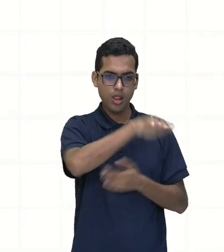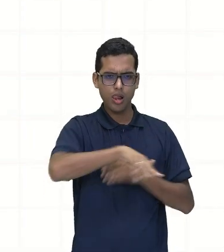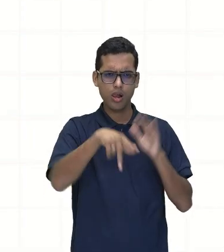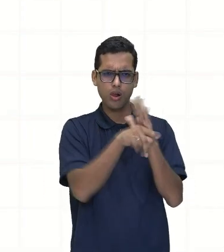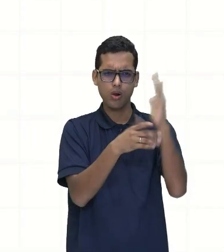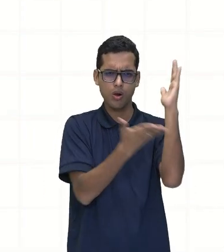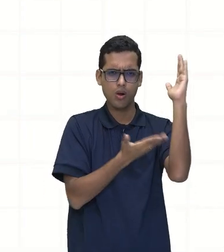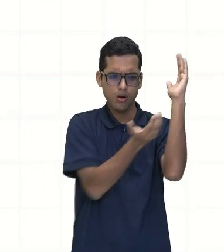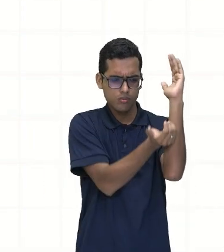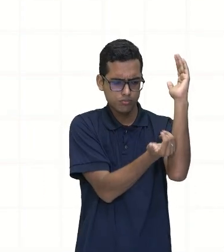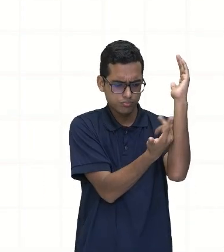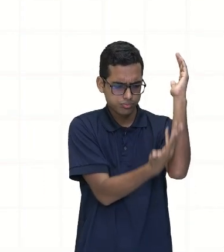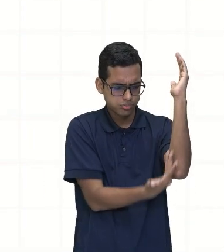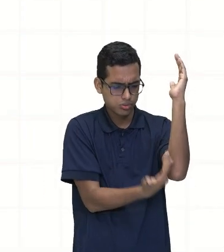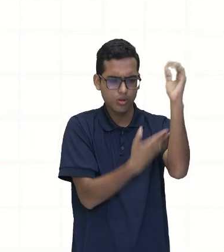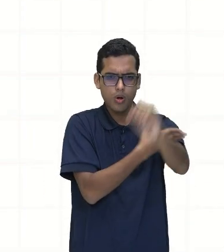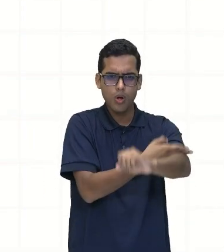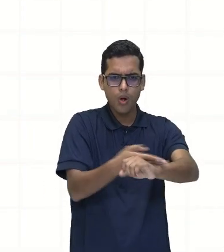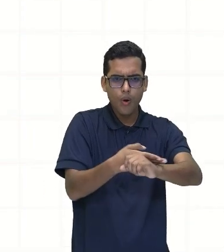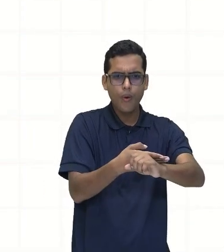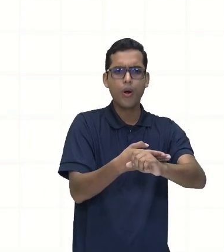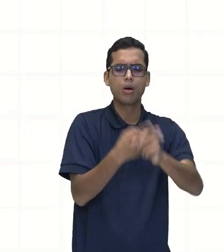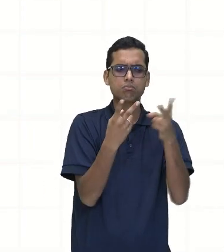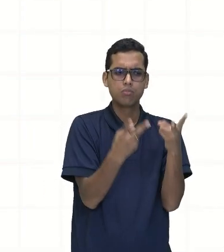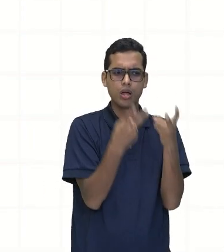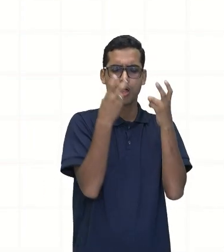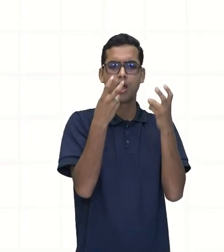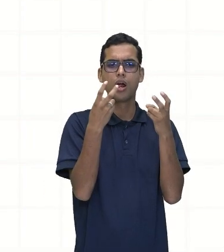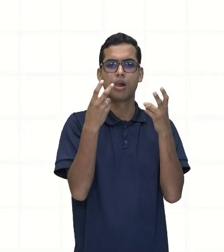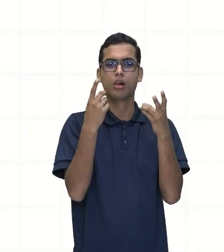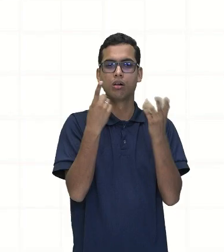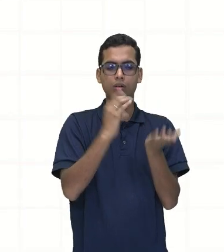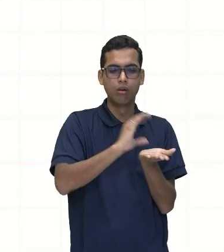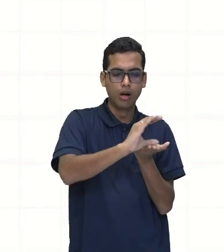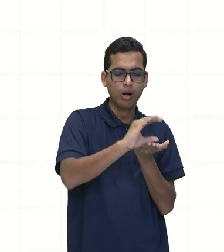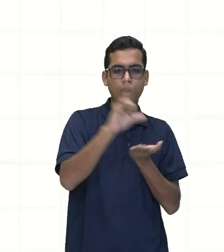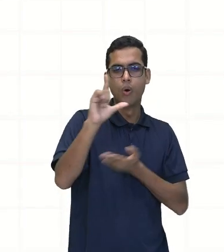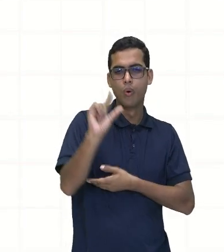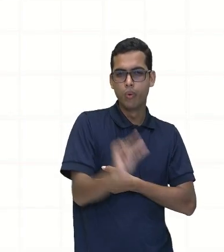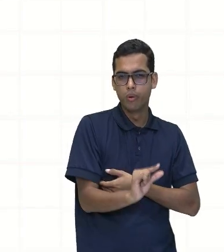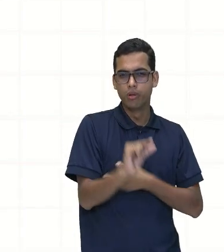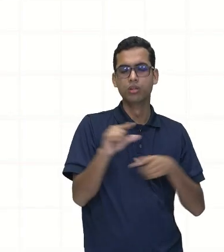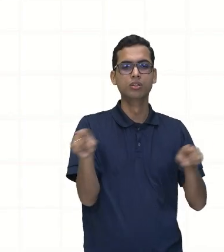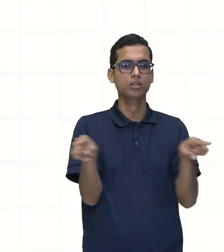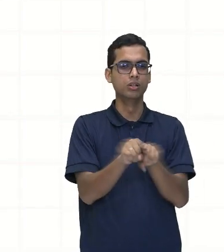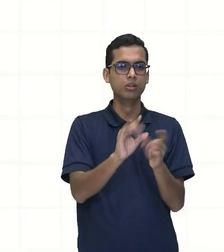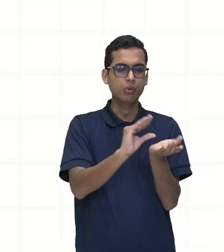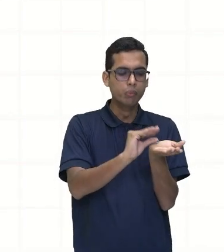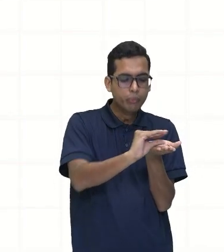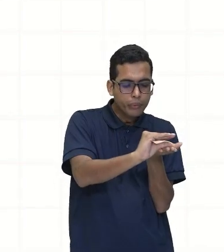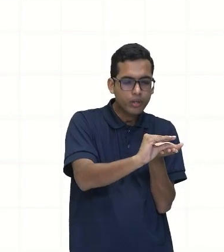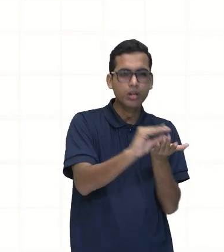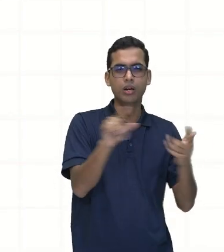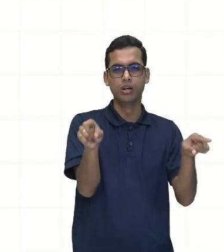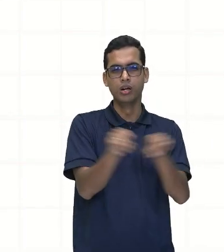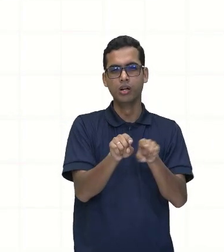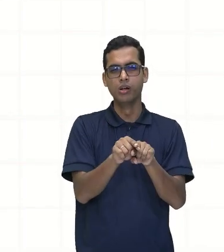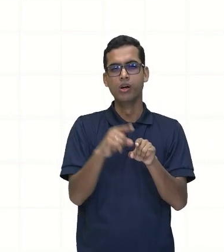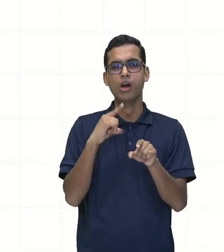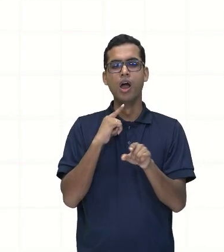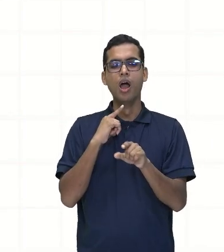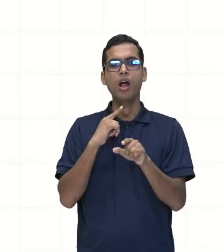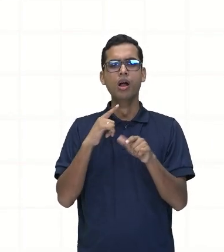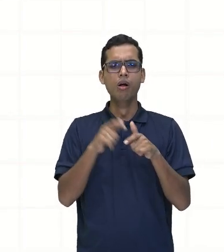observa dentro dessa história o declínio da borracha, né. Muitos seringueiros eles permaneceram na região amazônica devido à falta